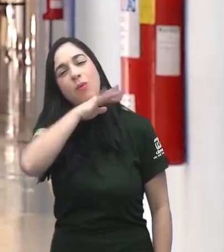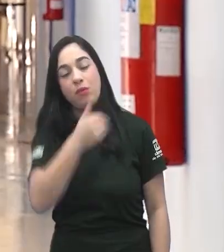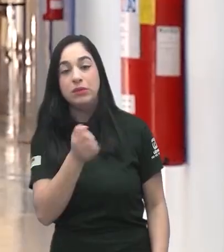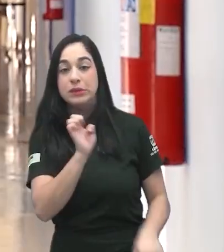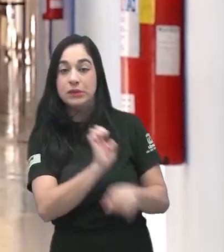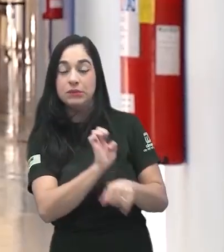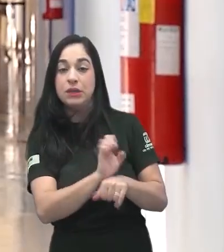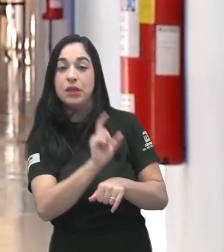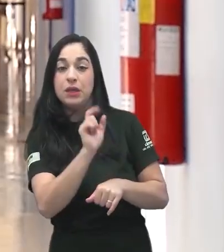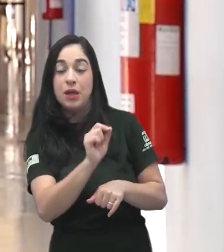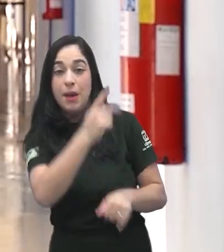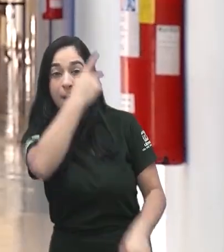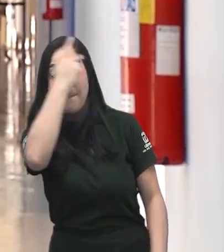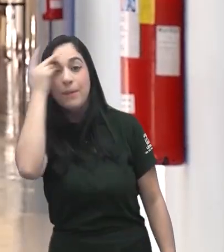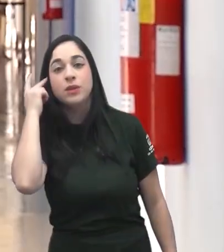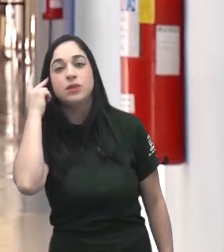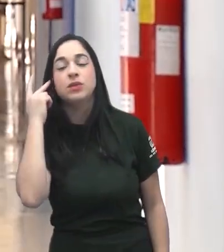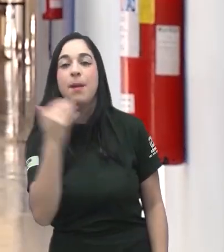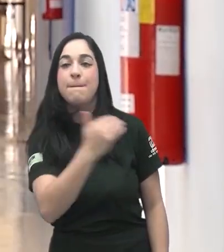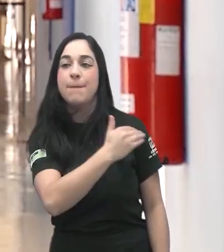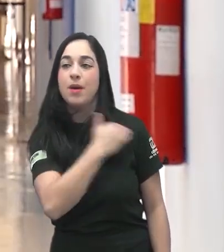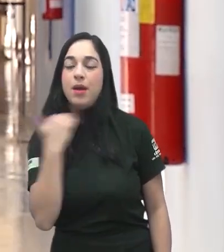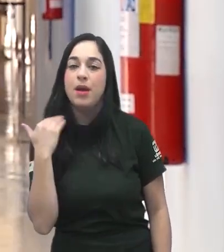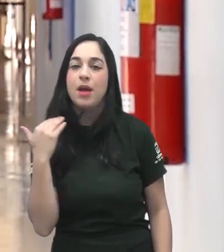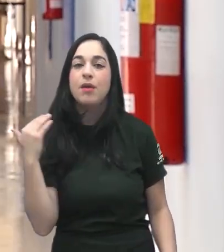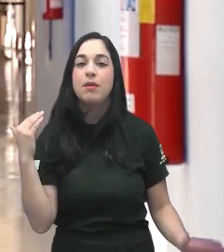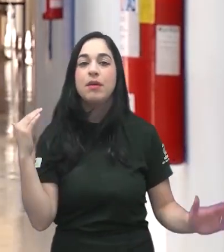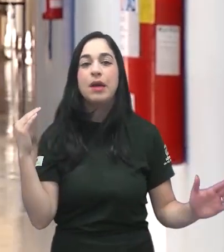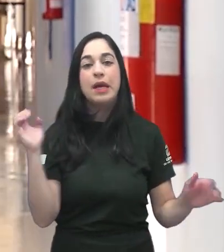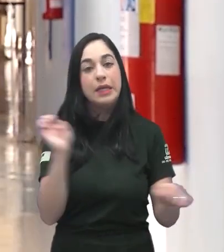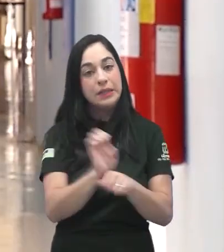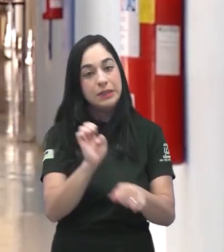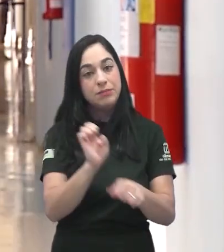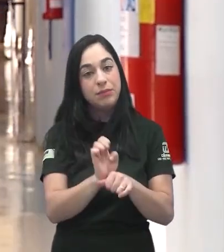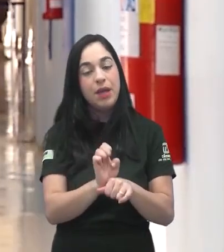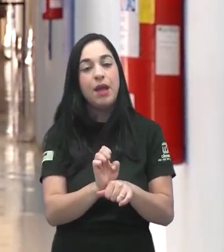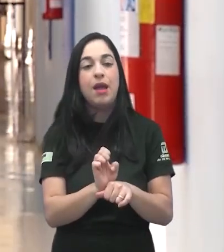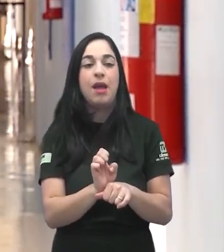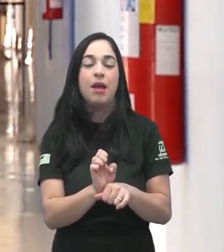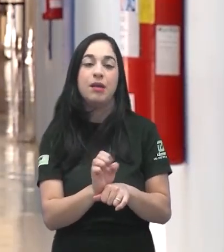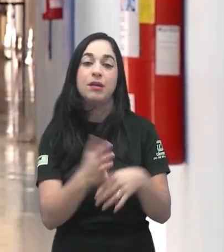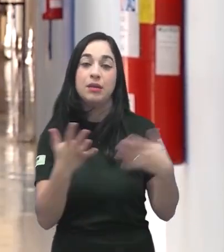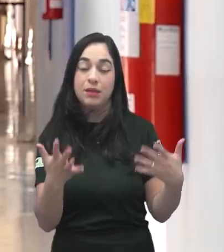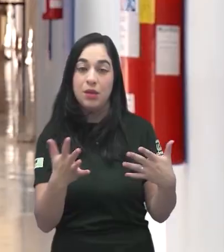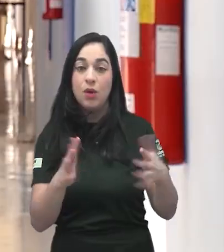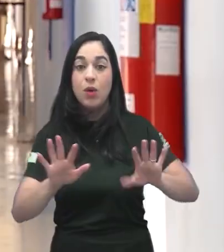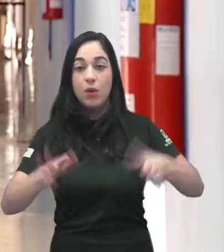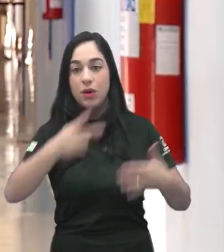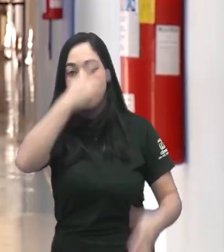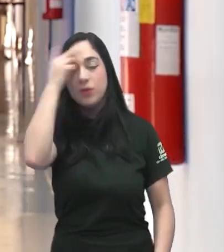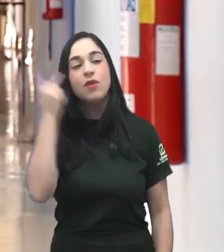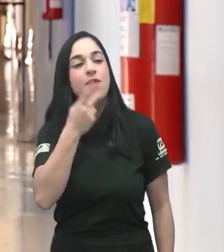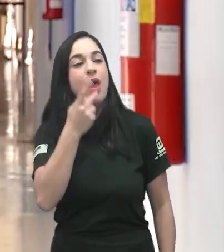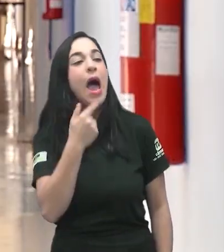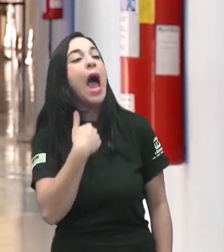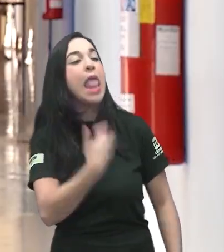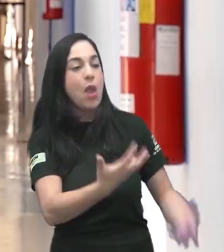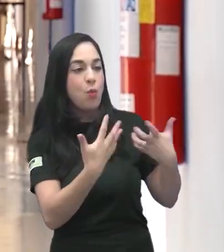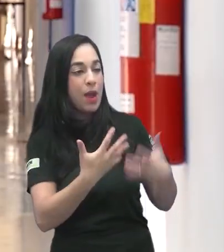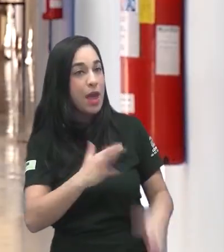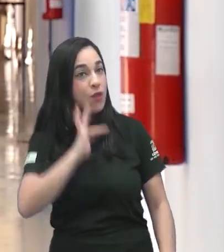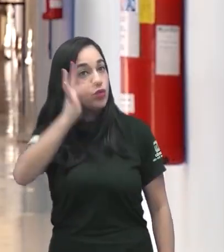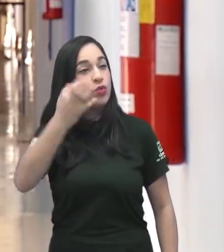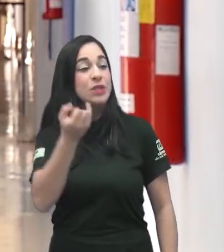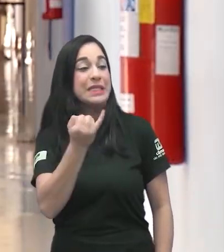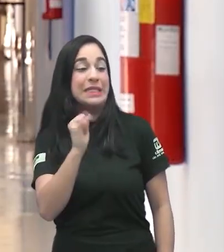espera dos trâmites, né, com a notícia do óbito, até poder fazer o sepultamento, né, é importante que a pessoa, quando ela diz que é o